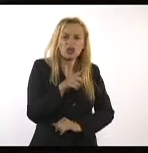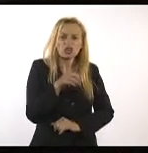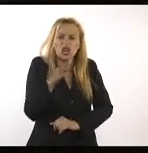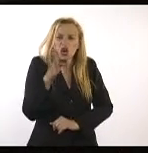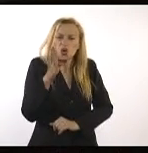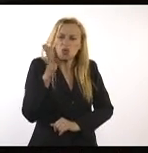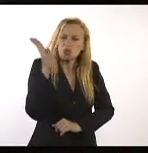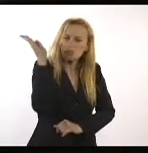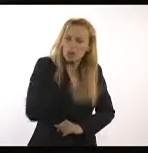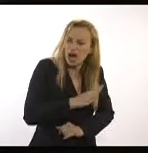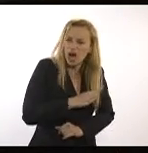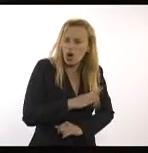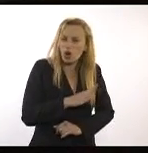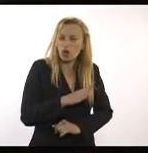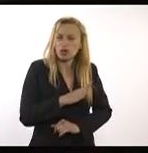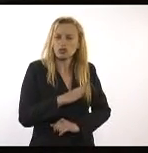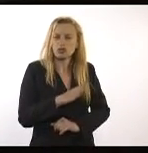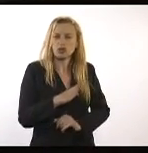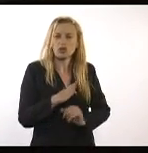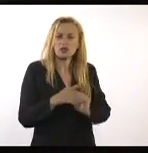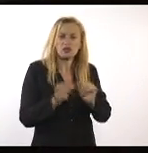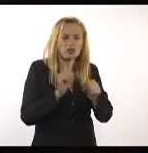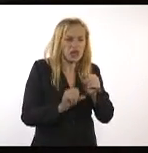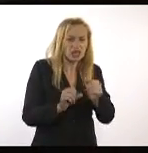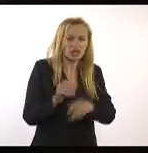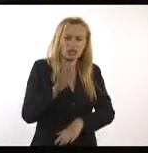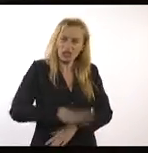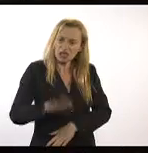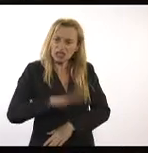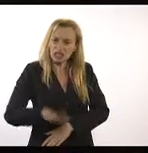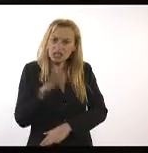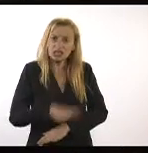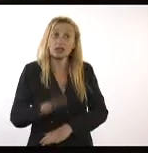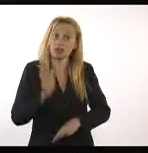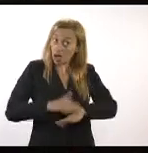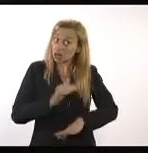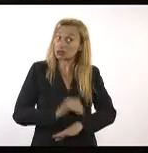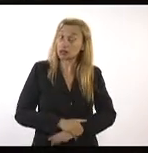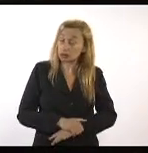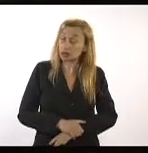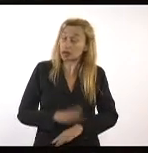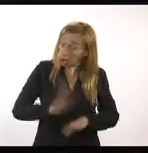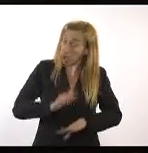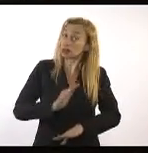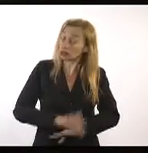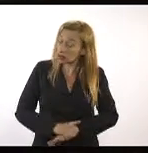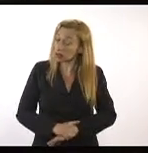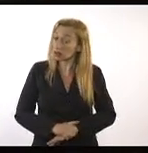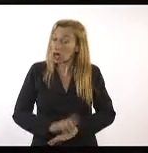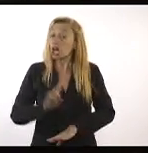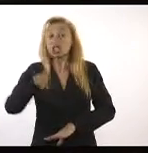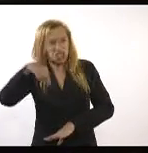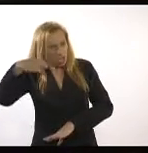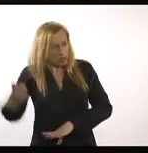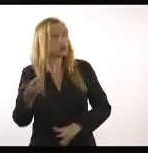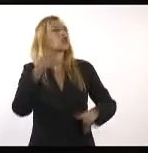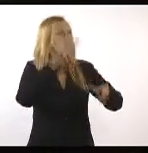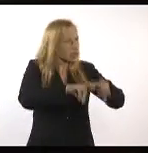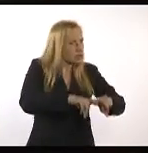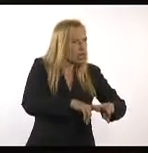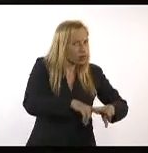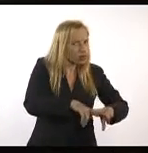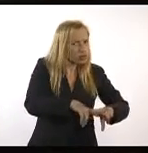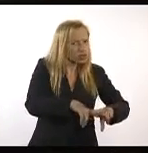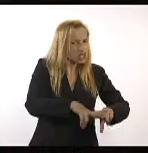horrorosa que foi cometida contra aquela criança e mais e mais depois da prisão